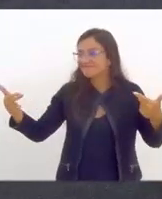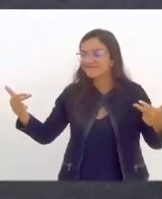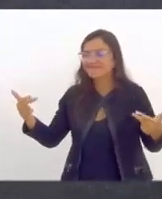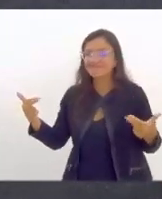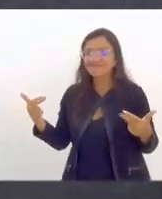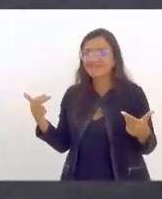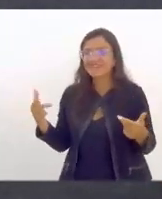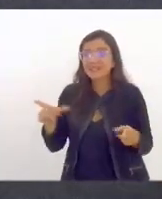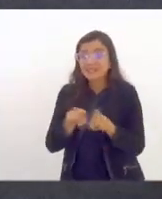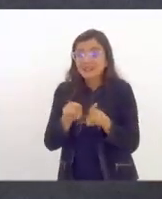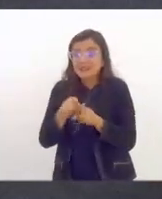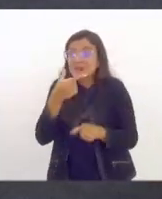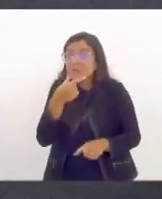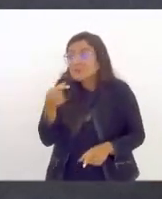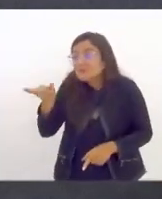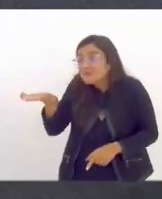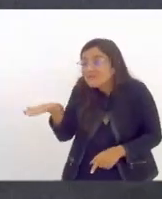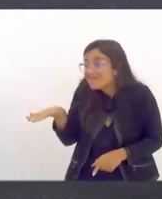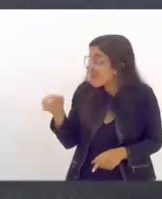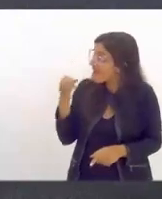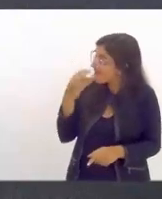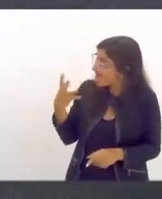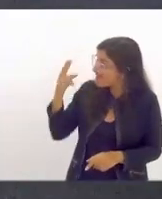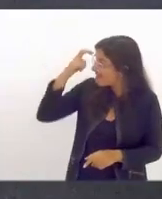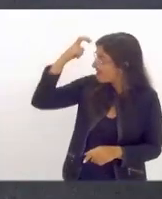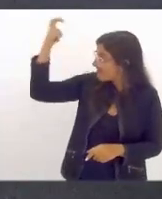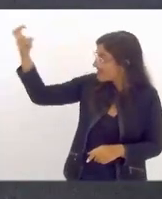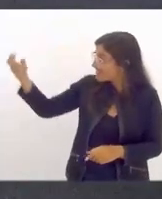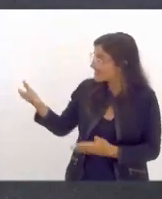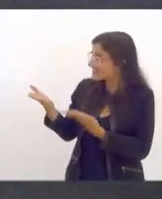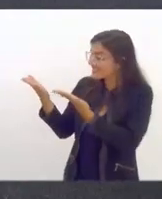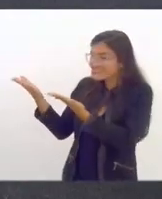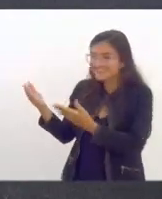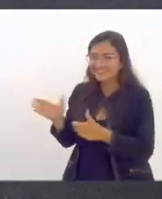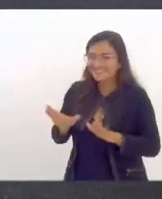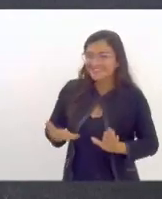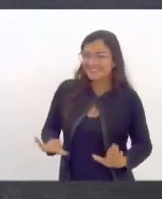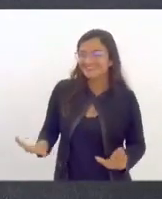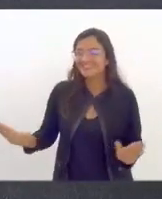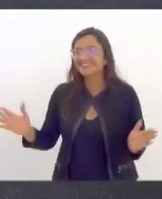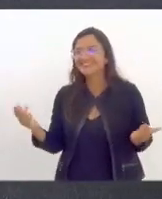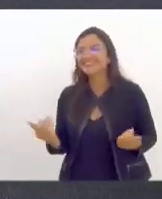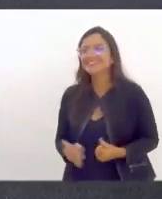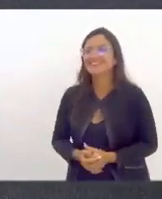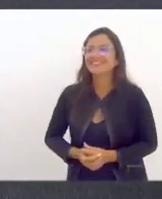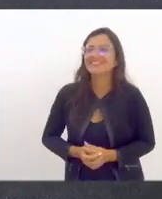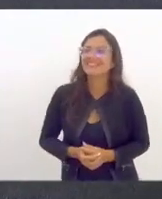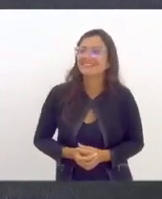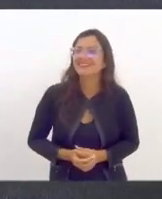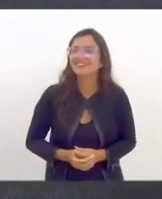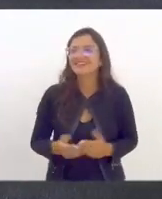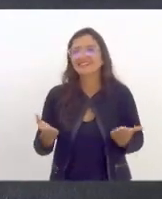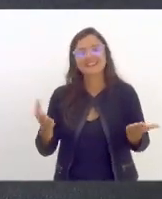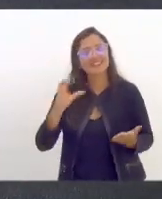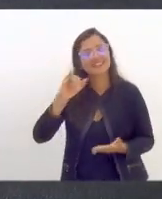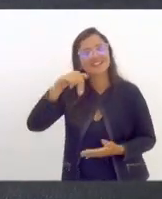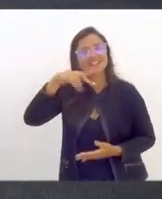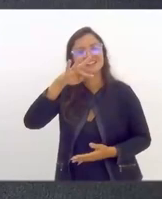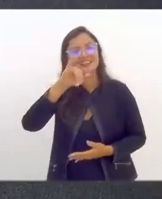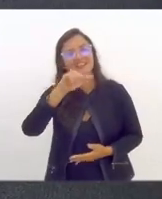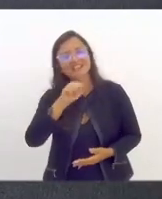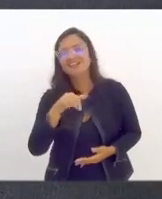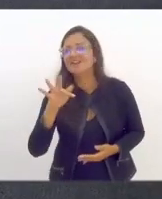também o menino prodígio Michael quer devagar sente a Fabíola e